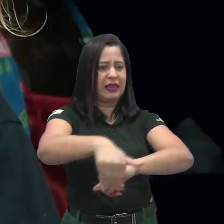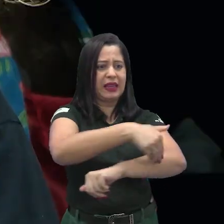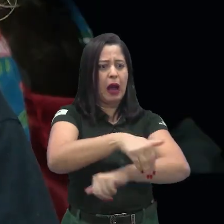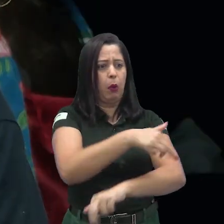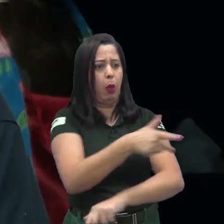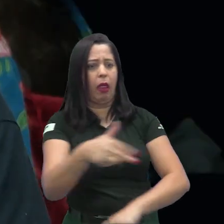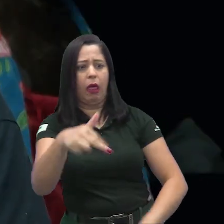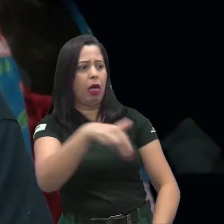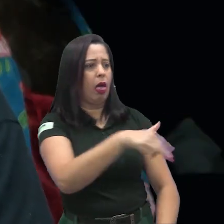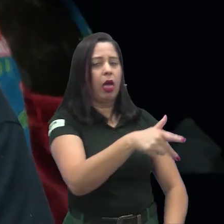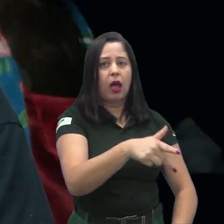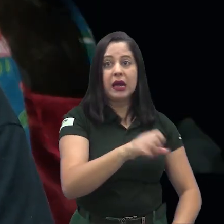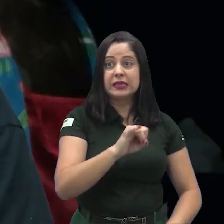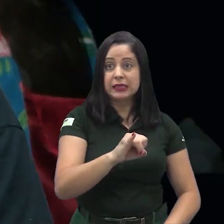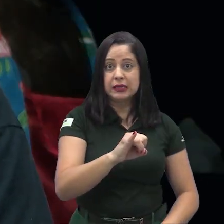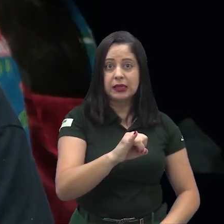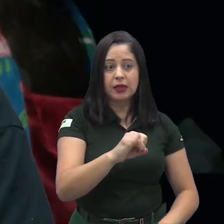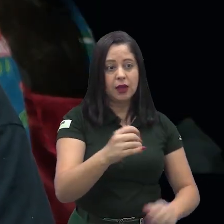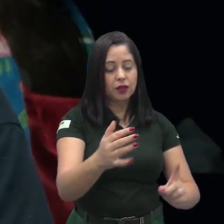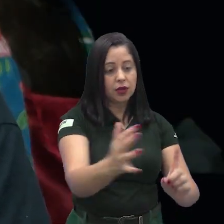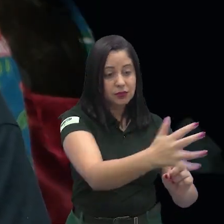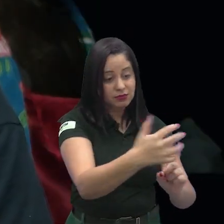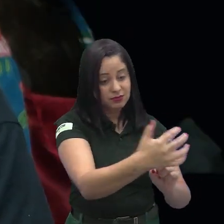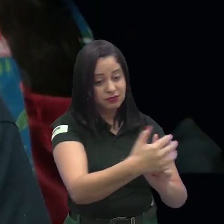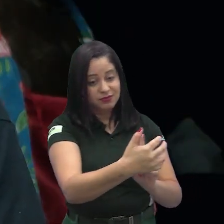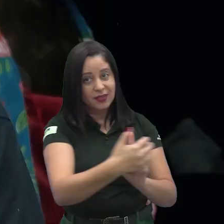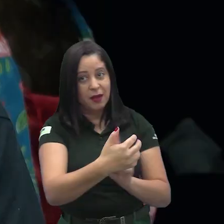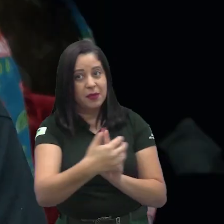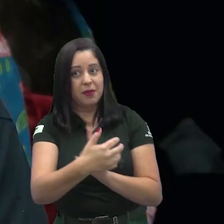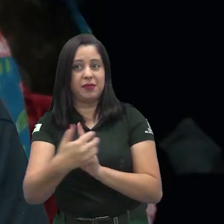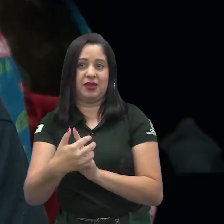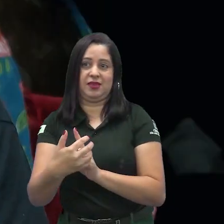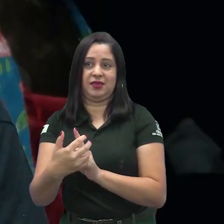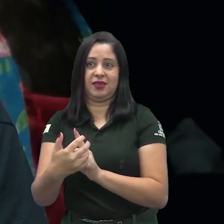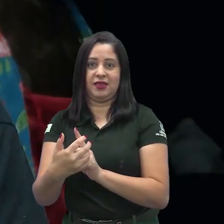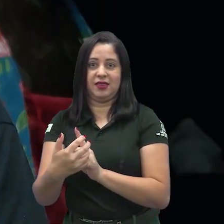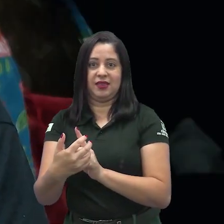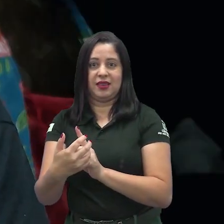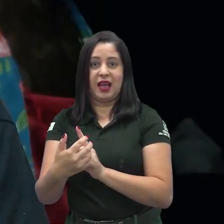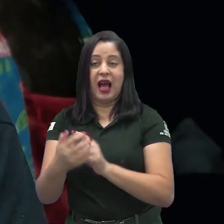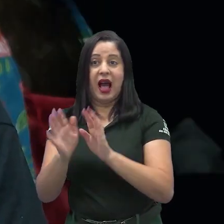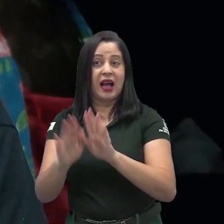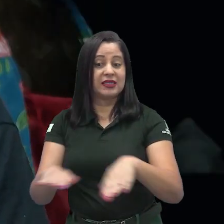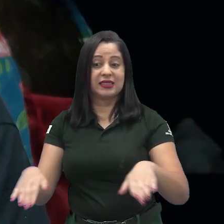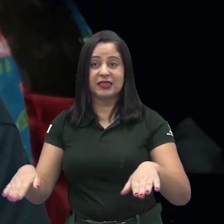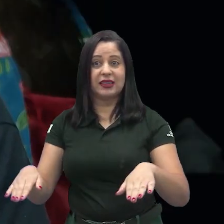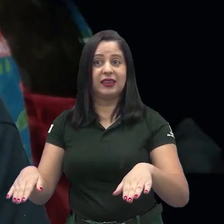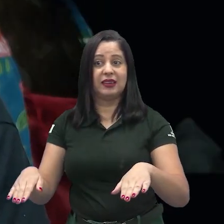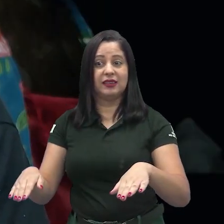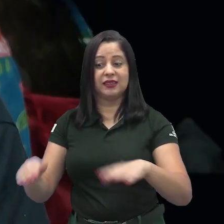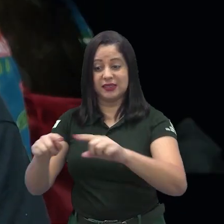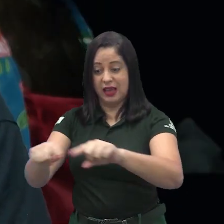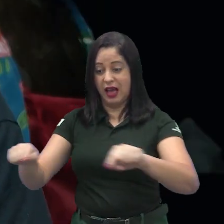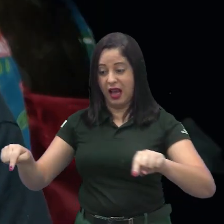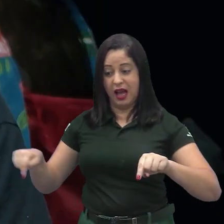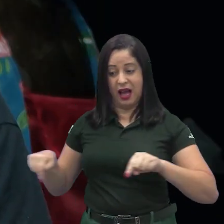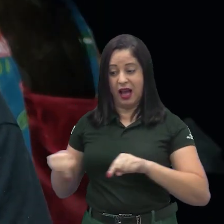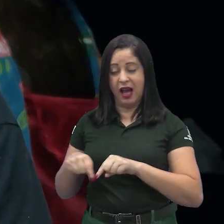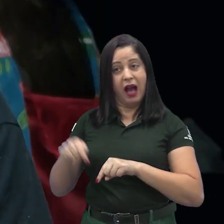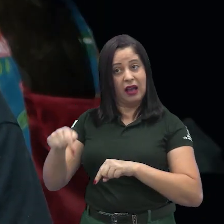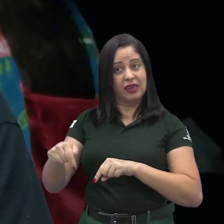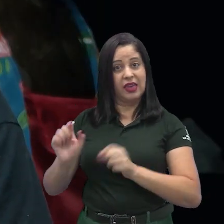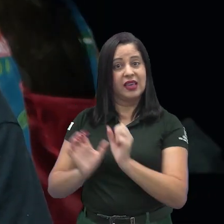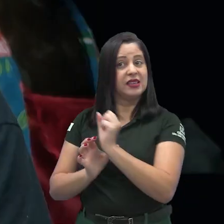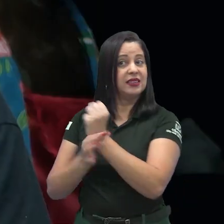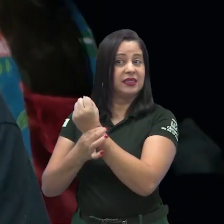o momento que a gente está ali com elas são 2 horas a menos que elas estão na rua sem supervisão dos pais